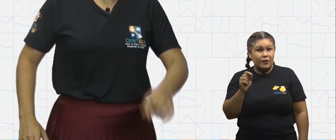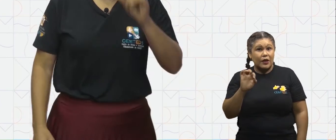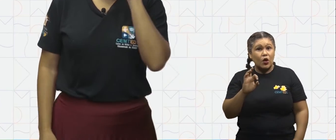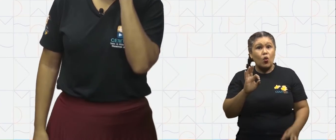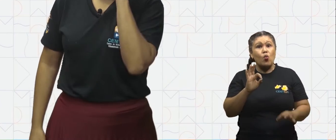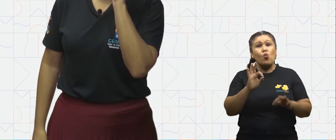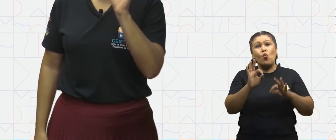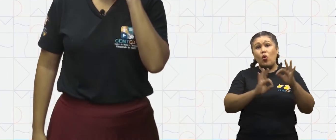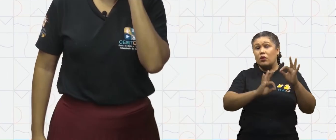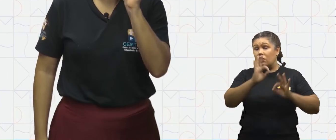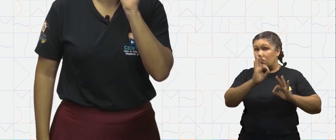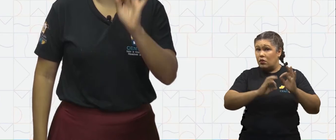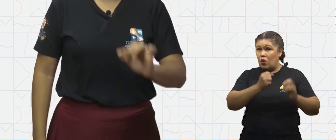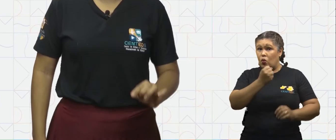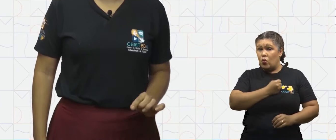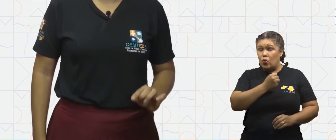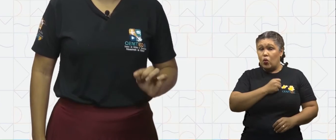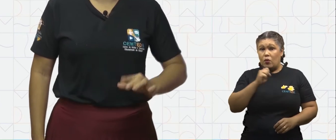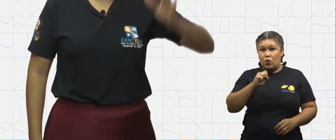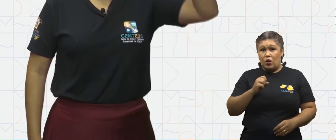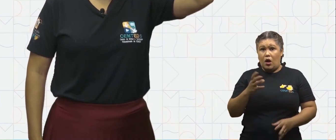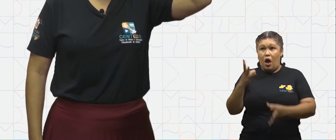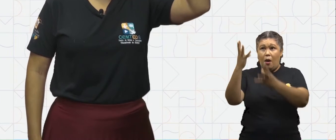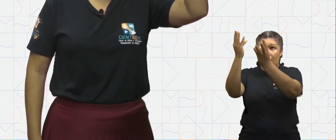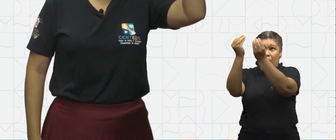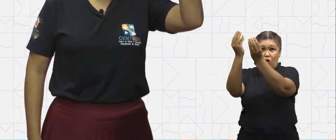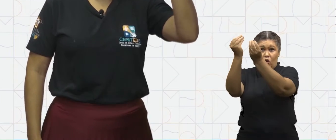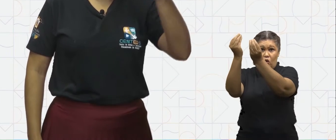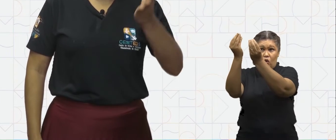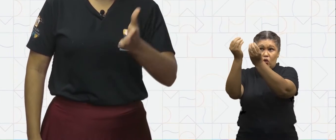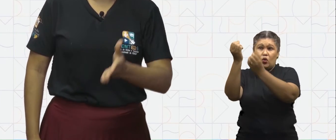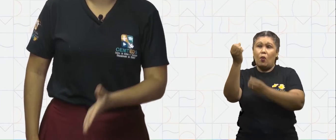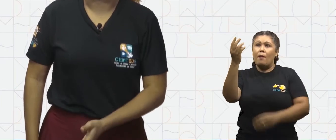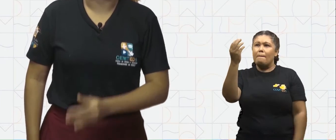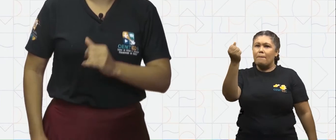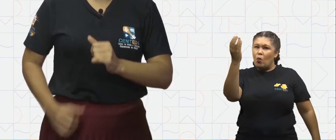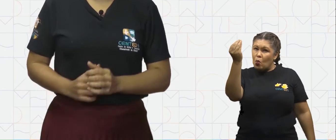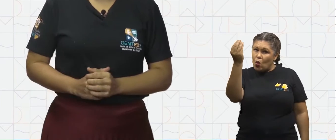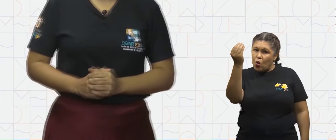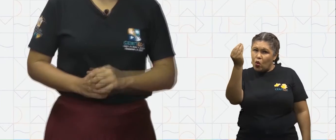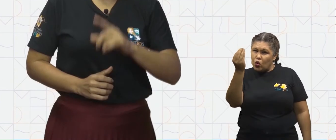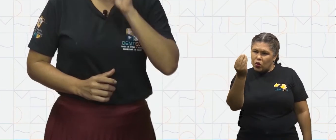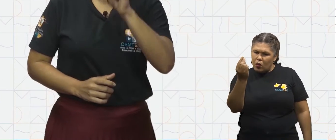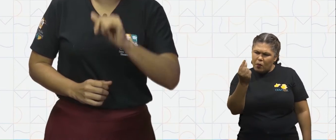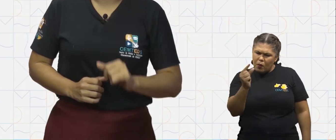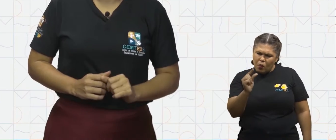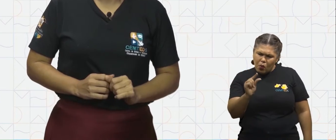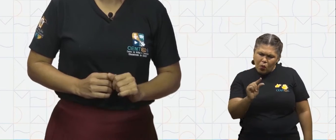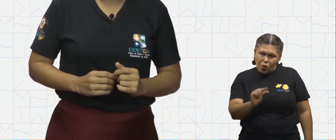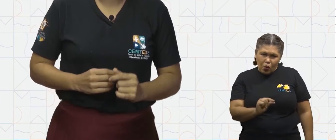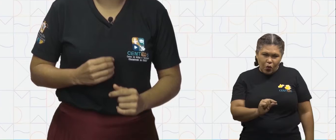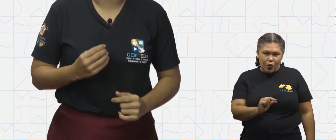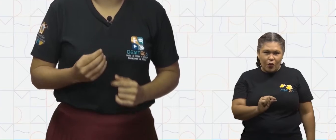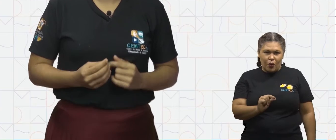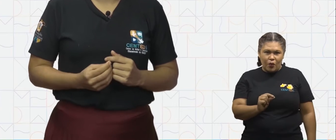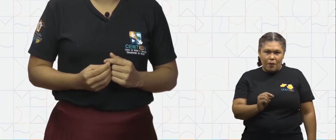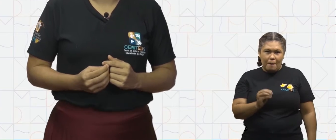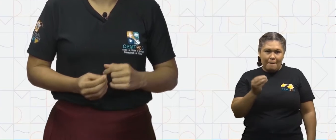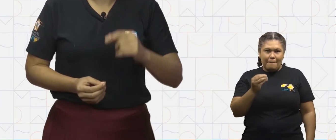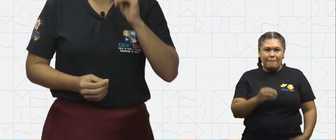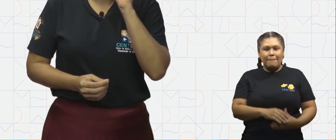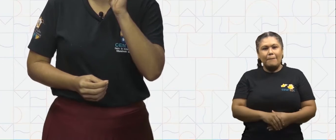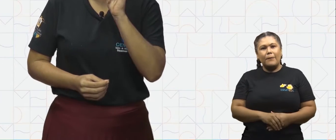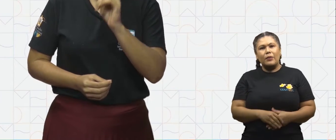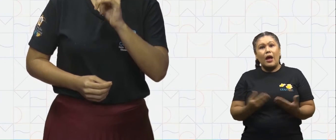mesmo, que eles estão ordenados do maior para o menor. Agora, o que acha